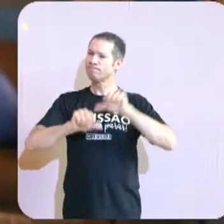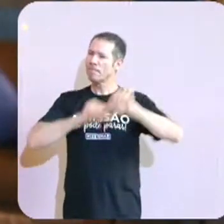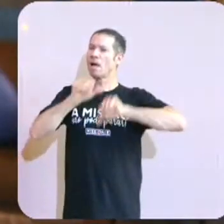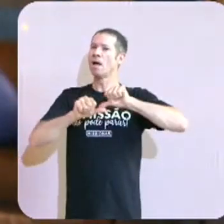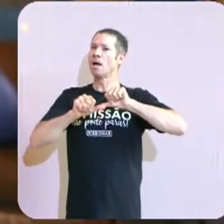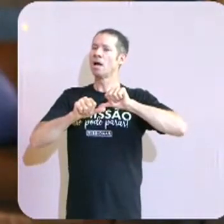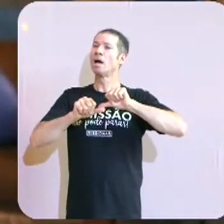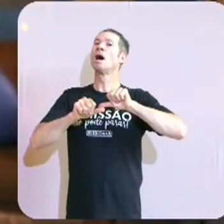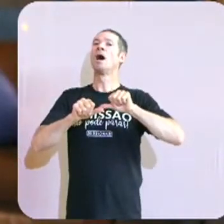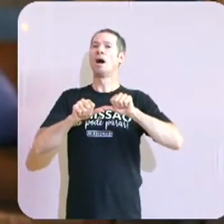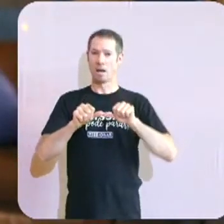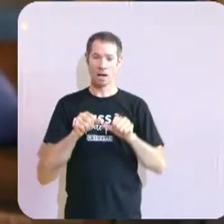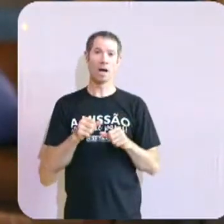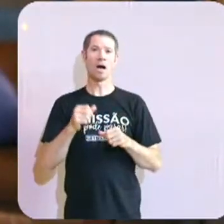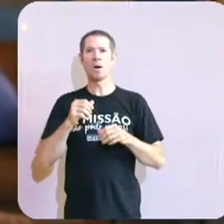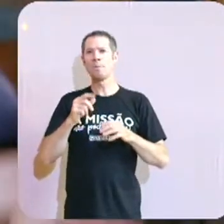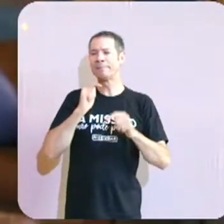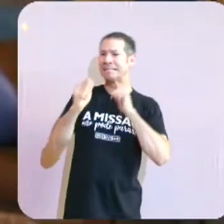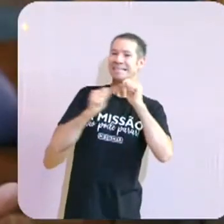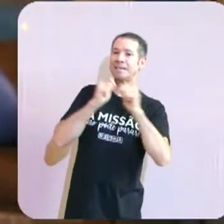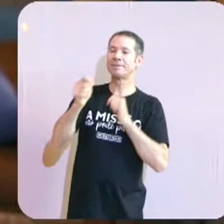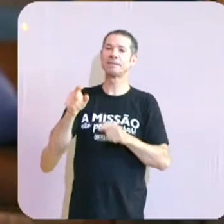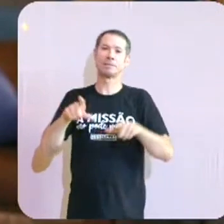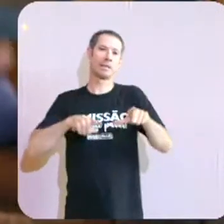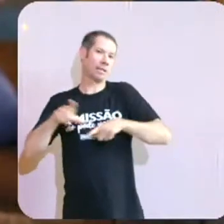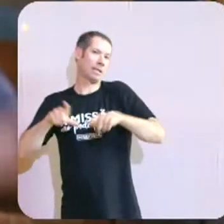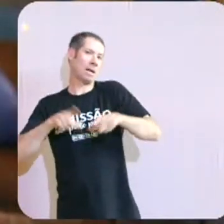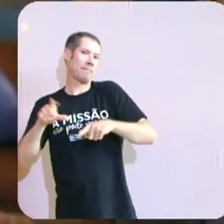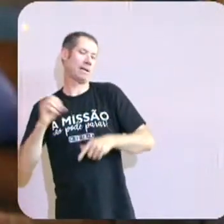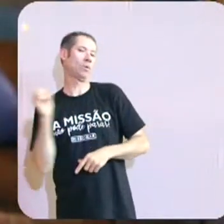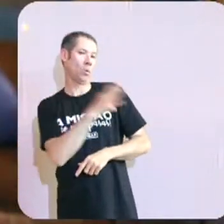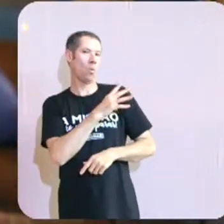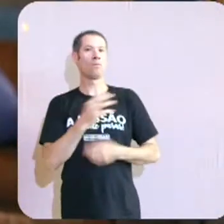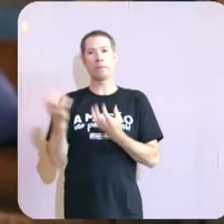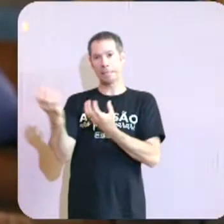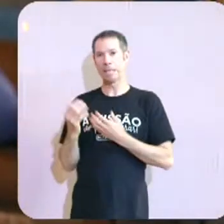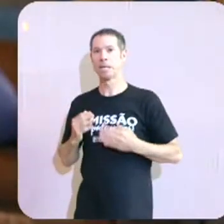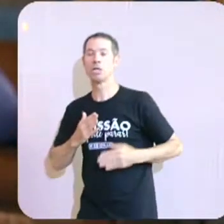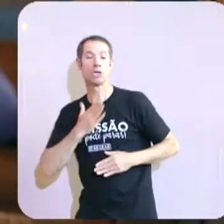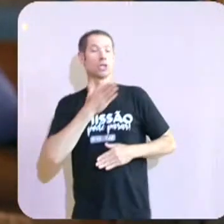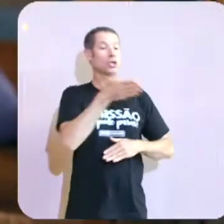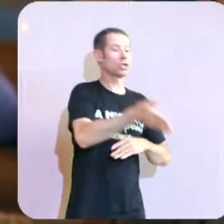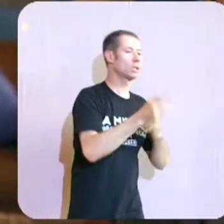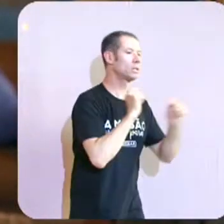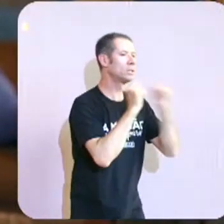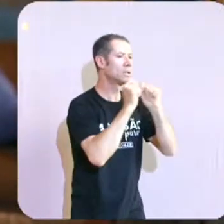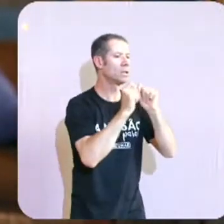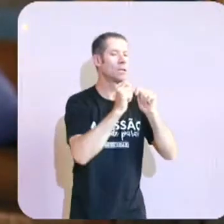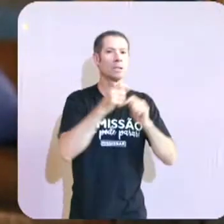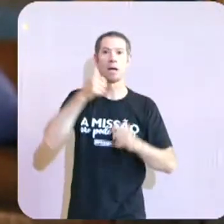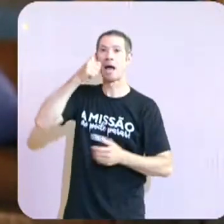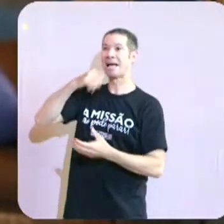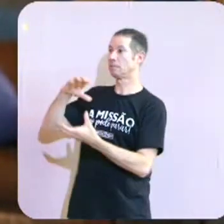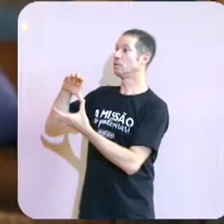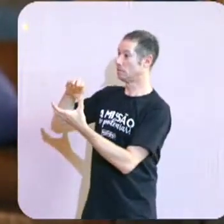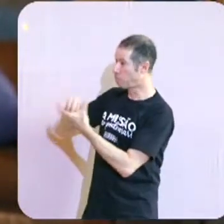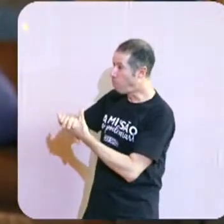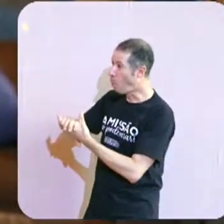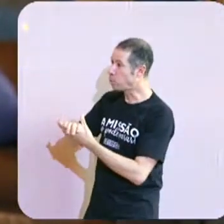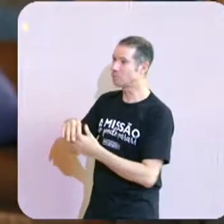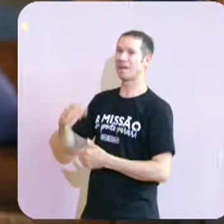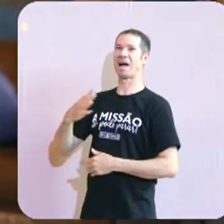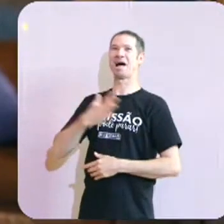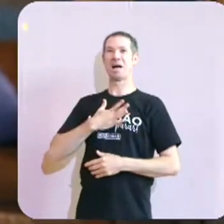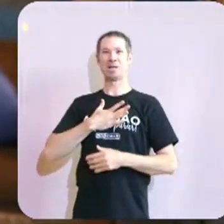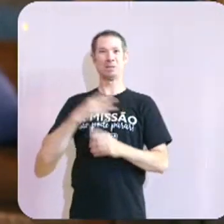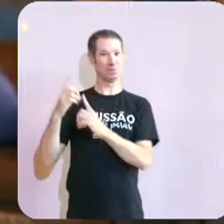ele não precisava ir fazer uma entrevista de emprego, porque ele queria algo novo. Quando ele chega naquele lugar, a entrevistadora era a esposa de um dos meus obreiros. E aí